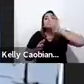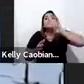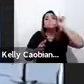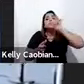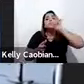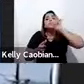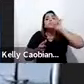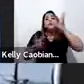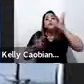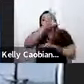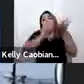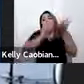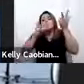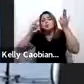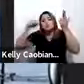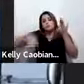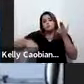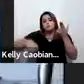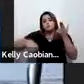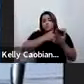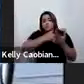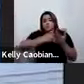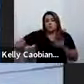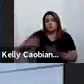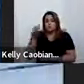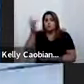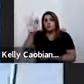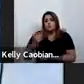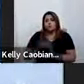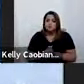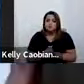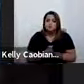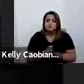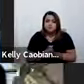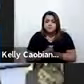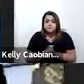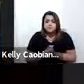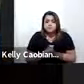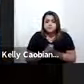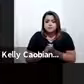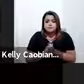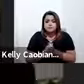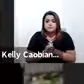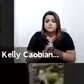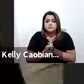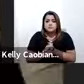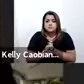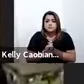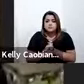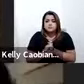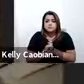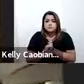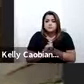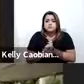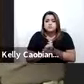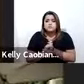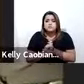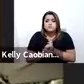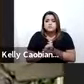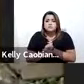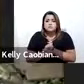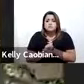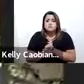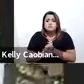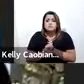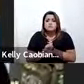federal, onde se morreu um vizinho nosso pela Covid, foi o vizinho que morreu. Não